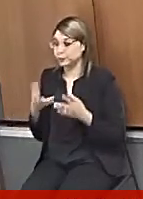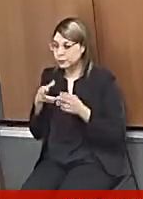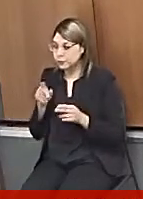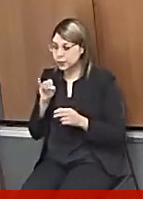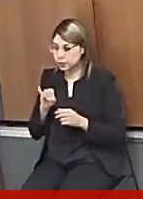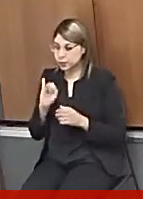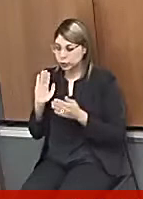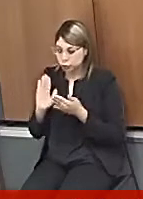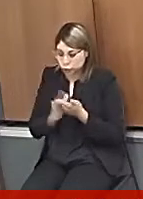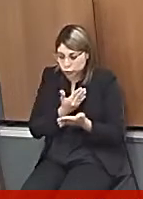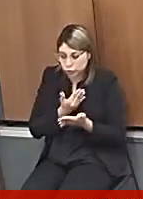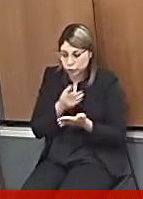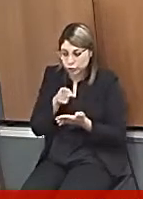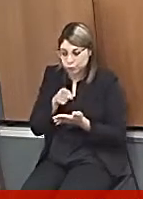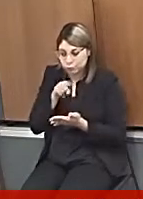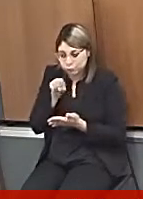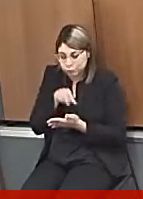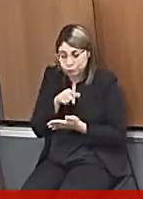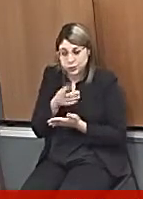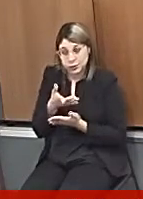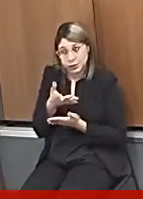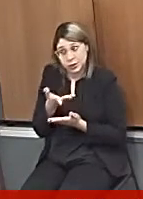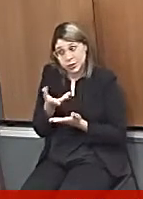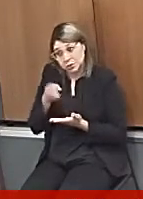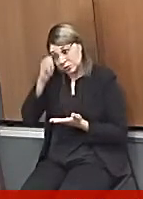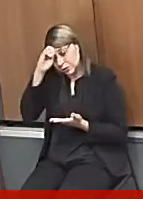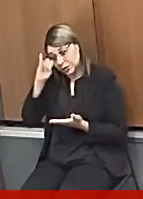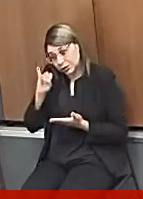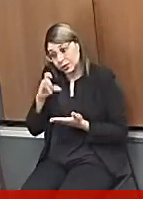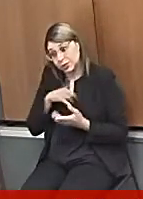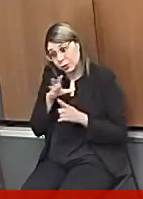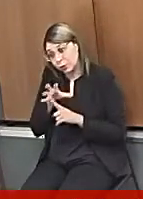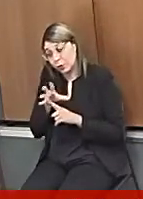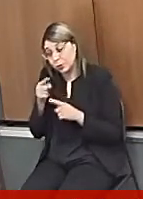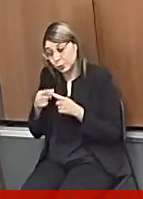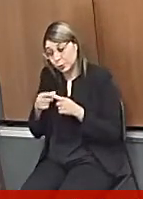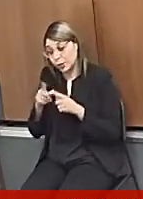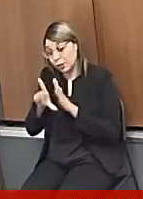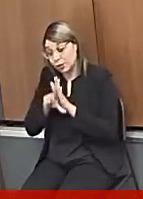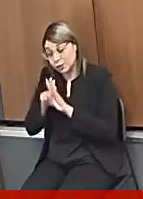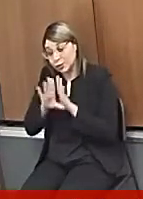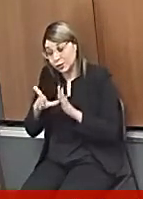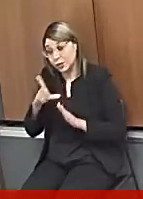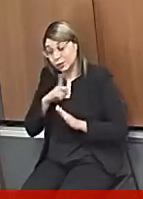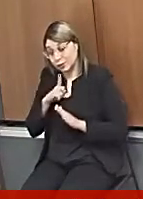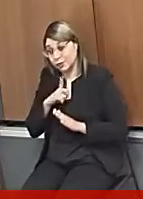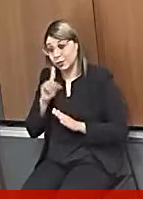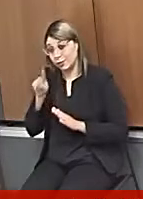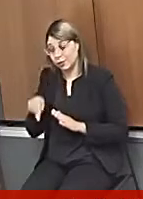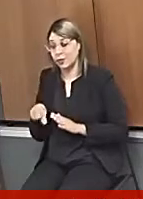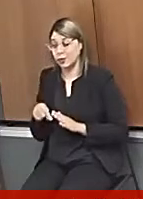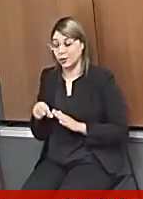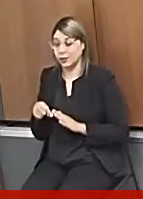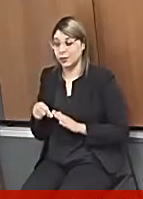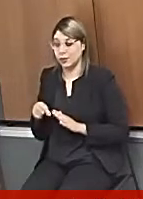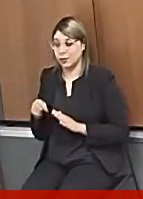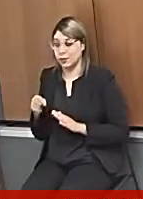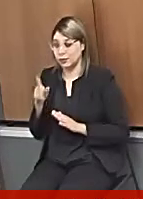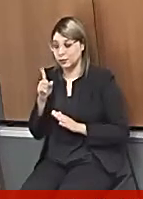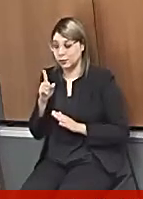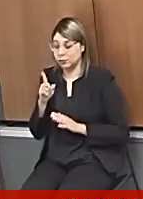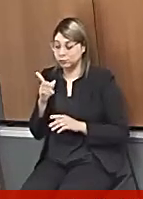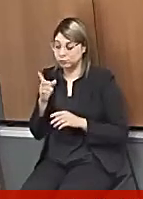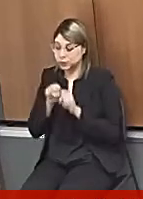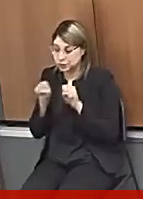seja excluído eu não sei se isso teria tanta influência porque a própria legislação já prevê el essa